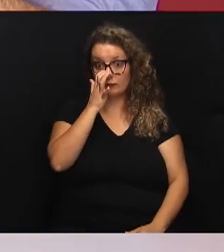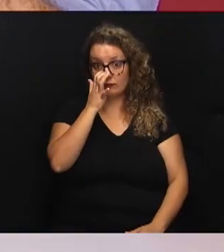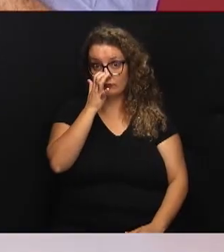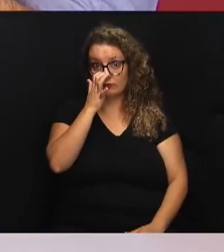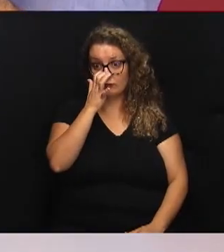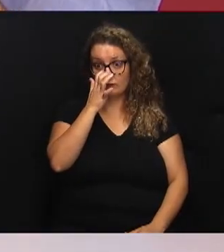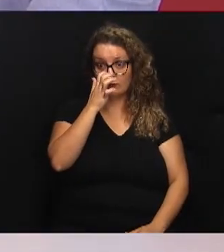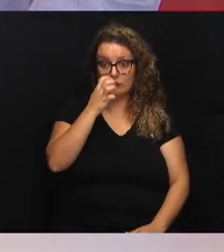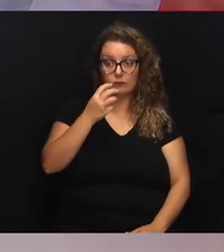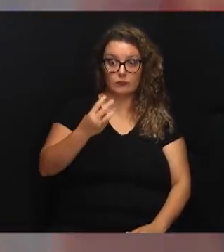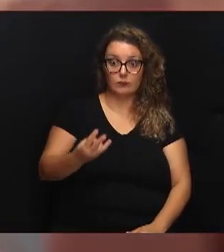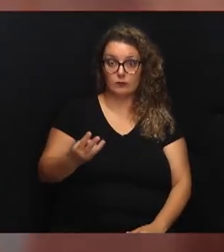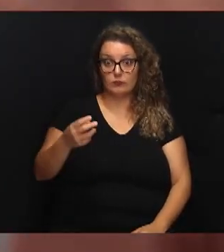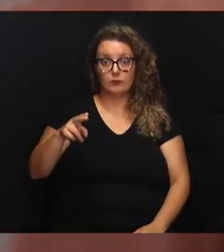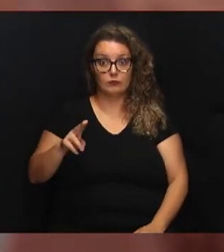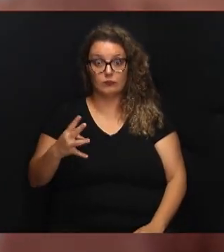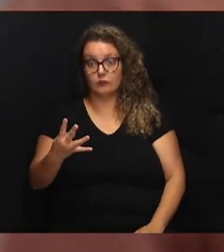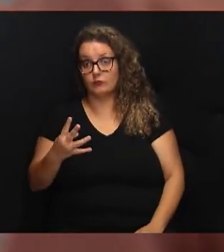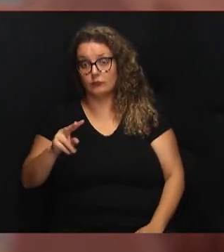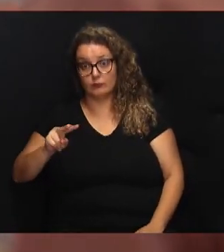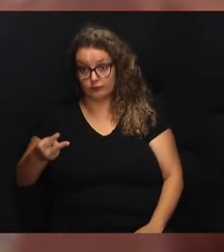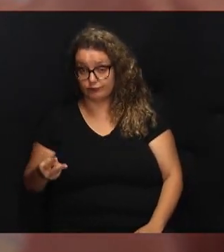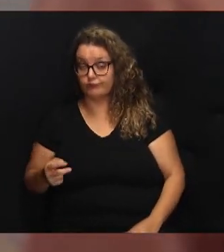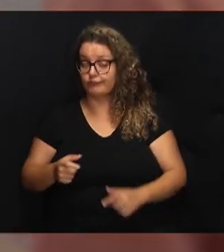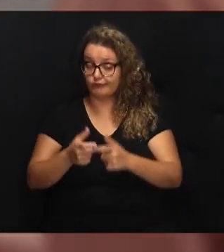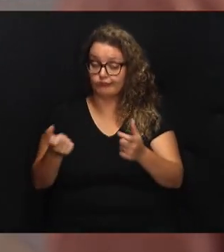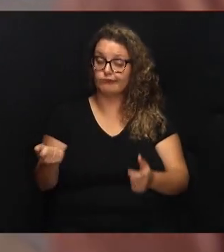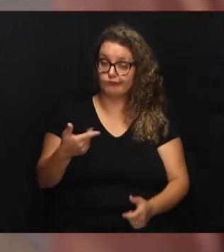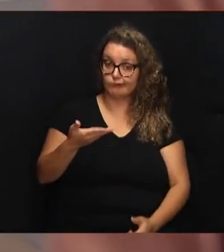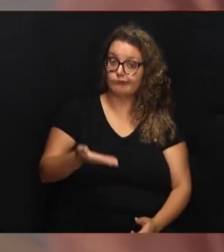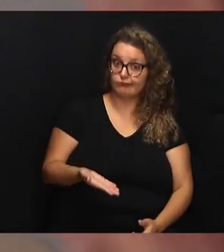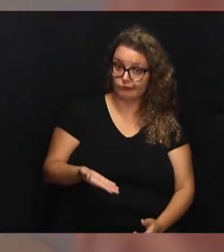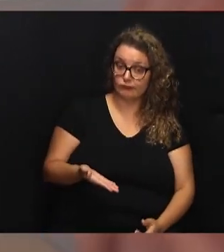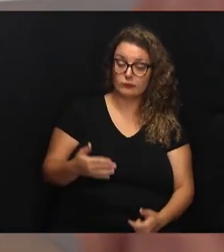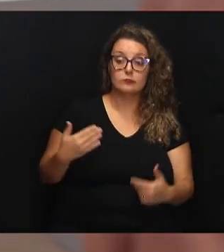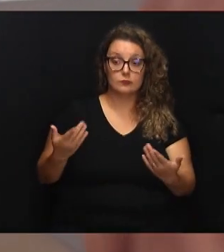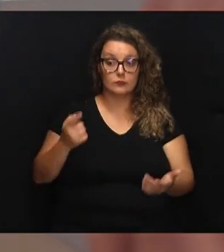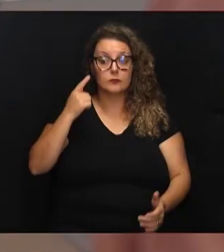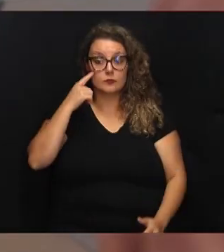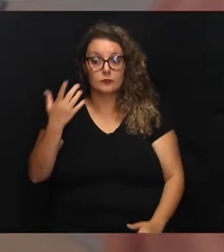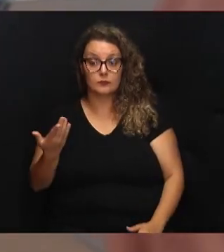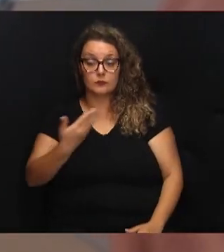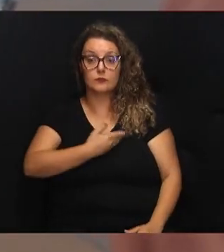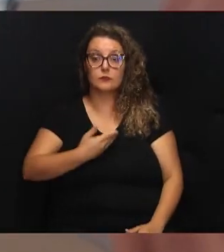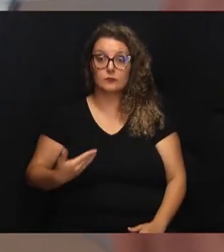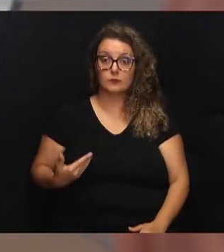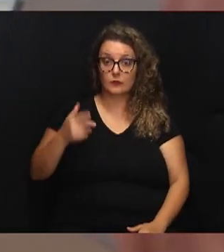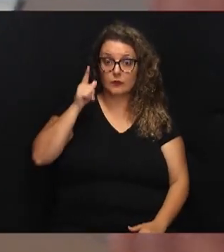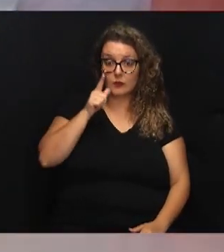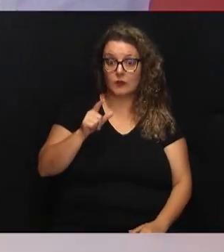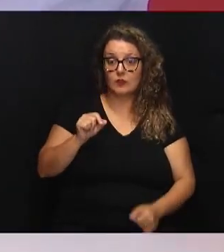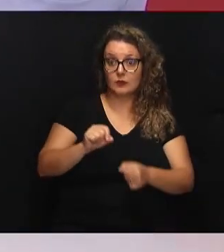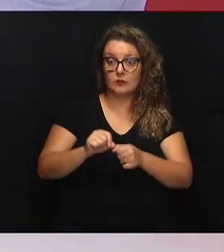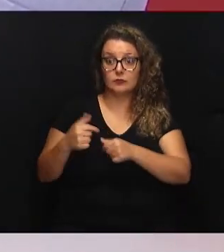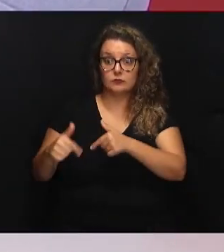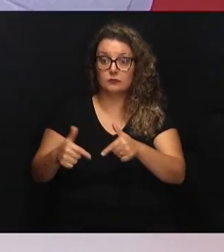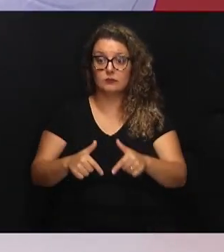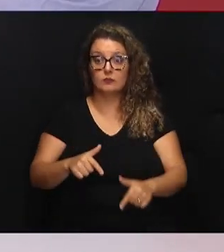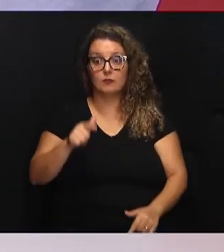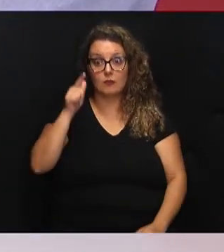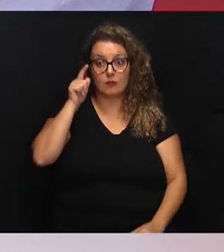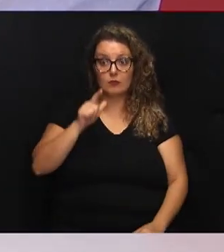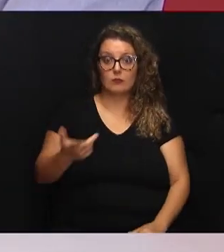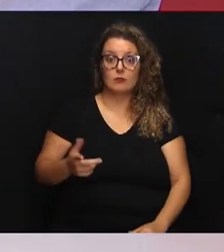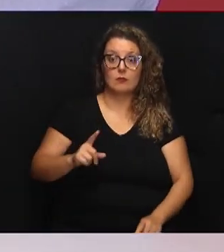ficam 3 ou 4 vezes maior do que isso. Né? Então, a ideia do governo é conseguir fazer com que o trabalhador consiga sair de